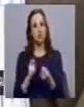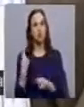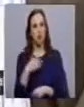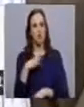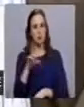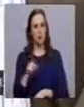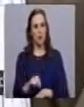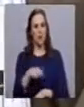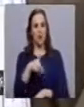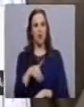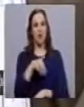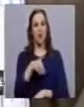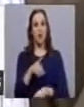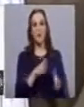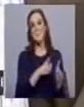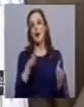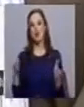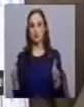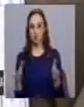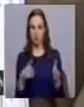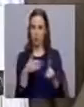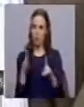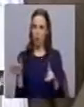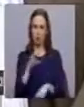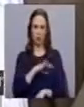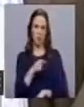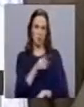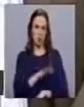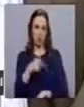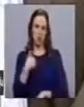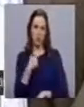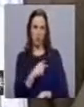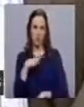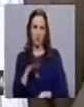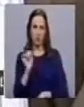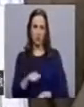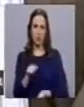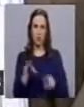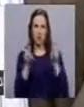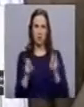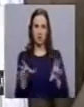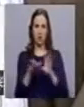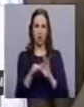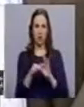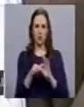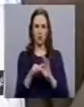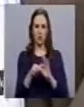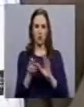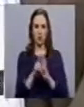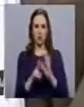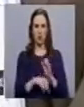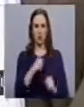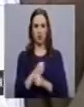matérias, elas serão à margem do salário mínimo nacional. E nós queremos discutir, nomeadamente, aquelas que têm a ver com a revogação das normas da legislação